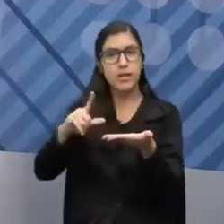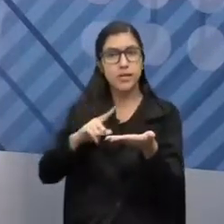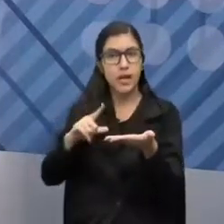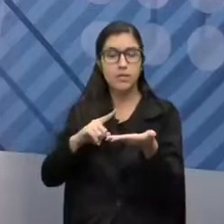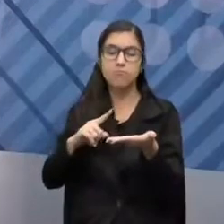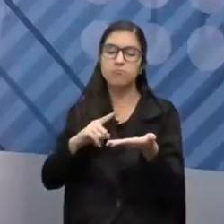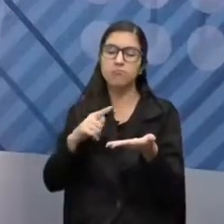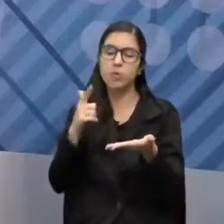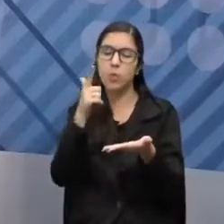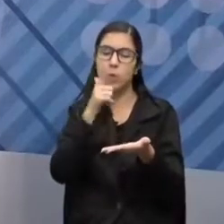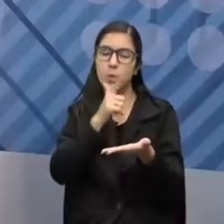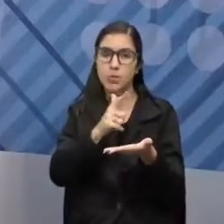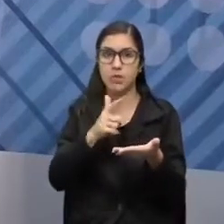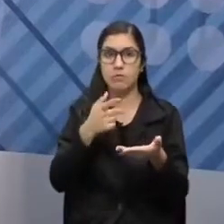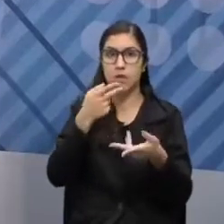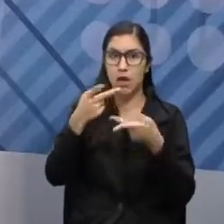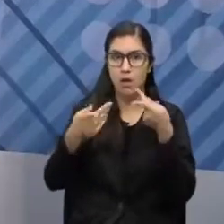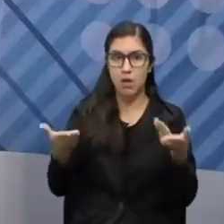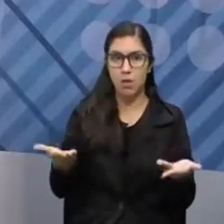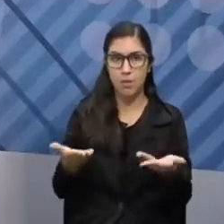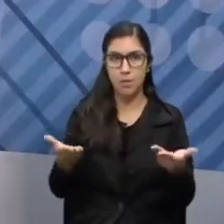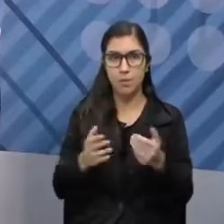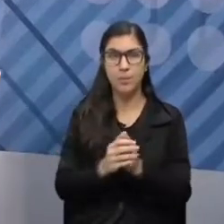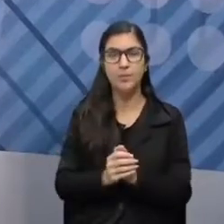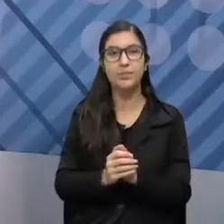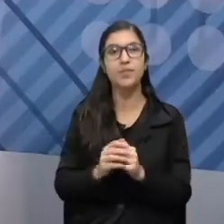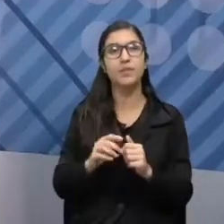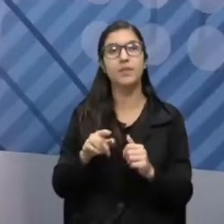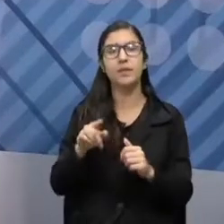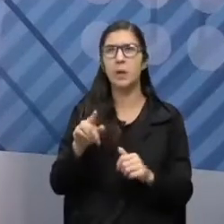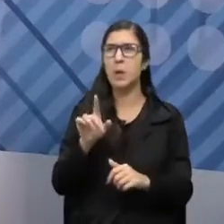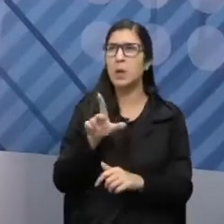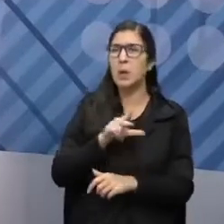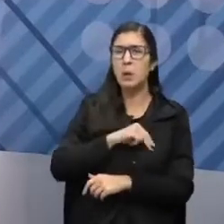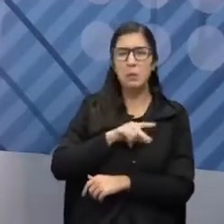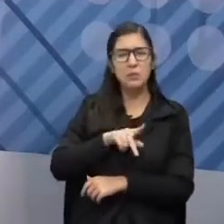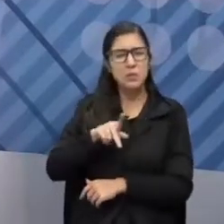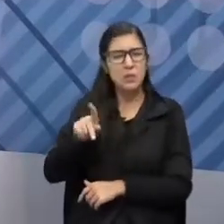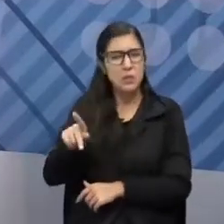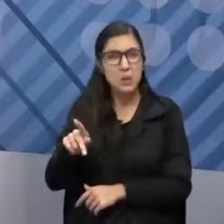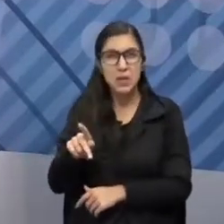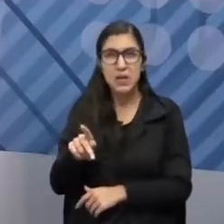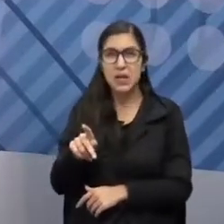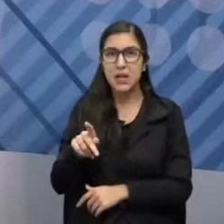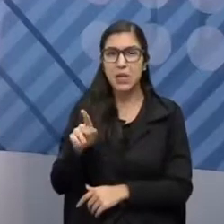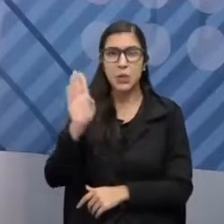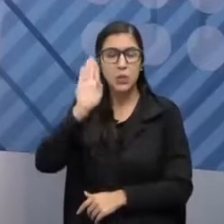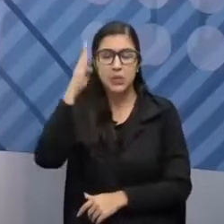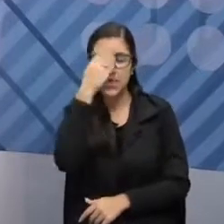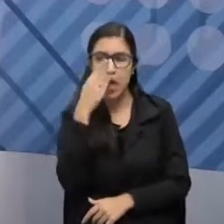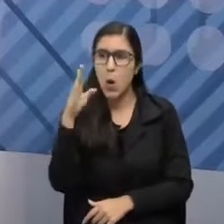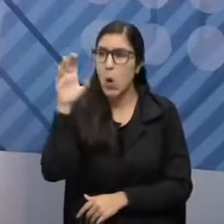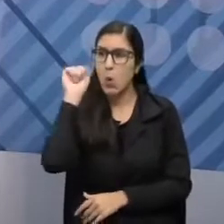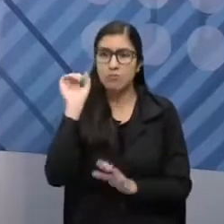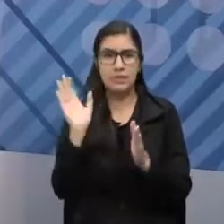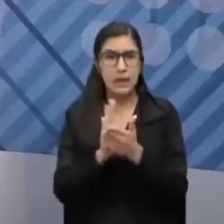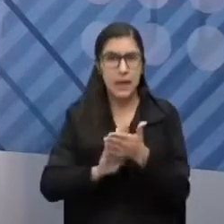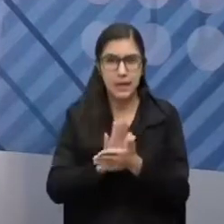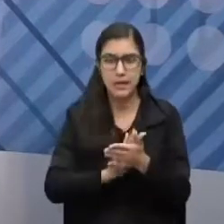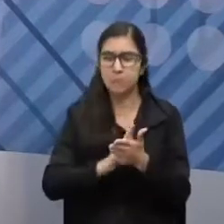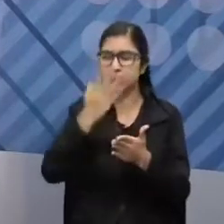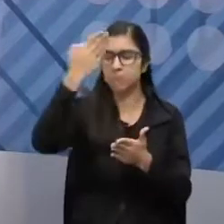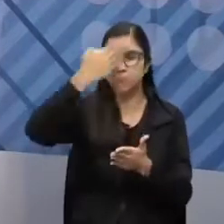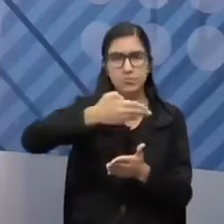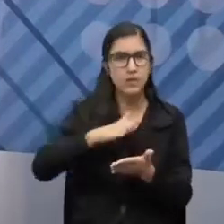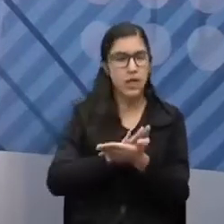para nós trabalharmos. Então, professora, imaginava que uma pessoa com surdo-cegueira é só aquela que não ouve nada e não enxerga nada. Sim,